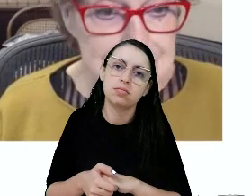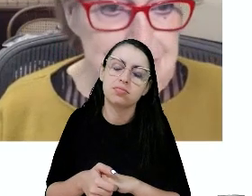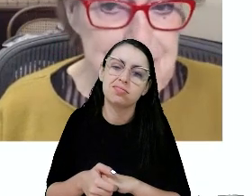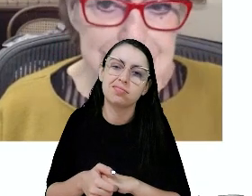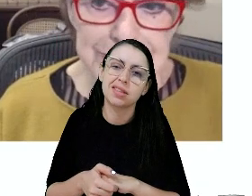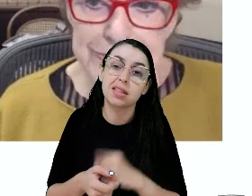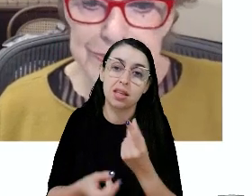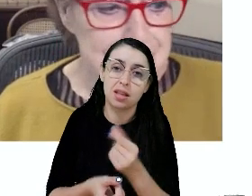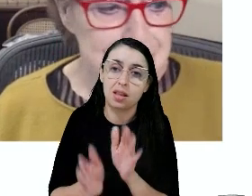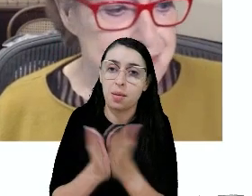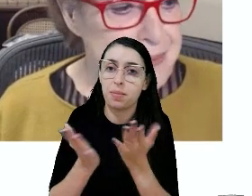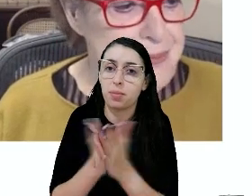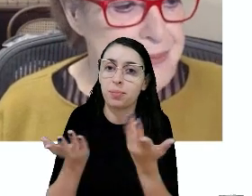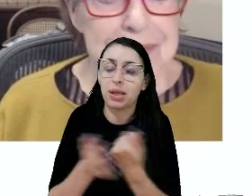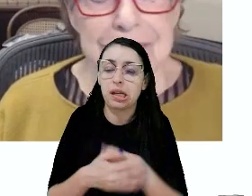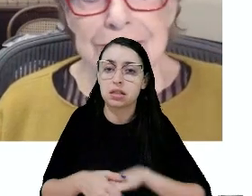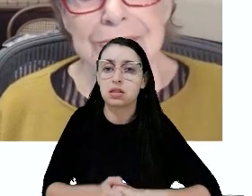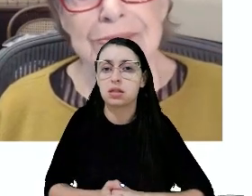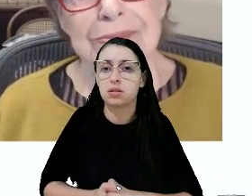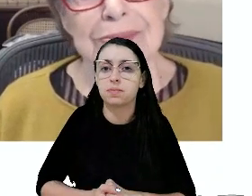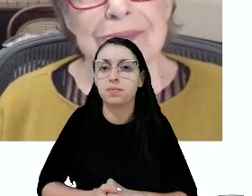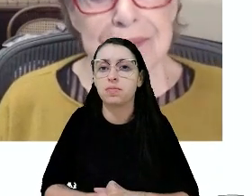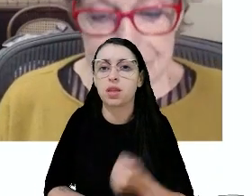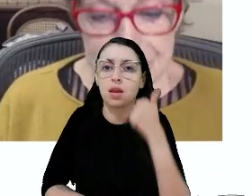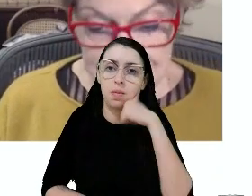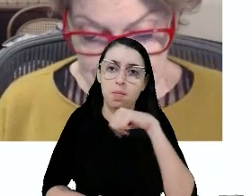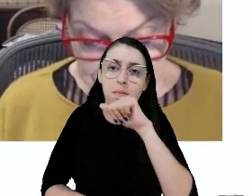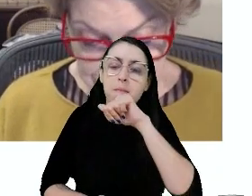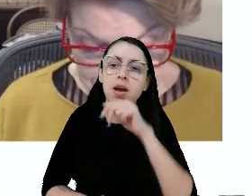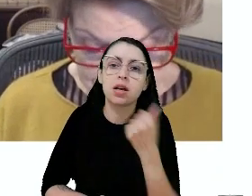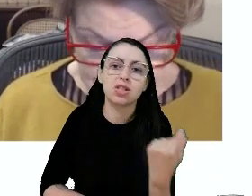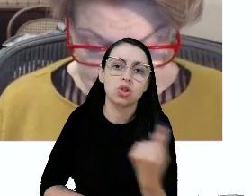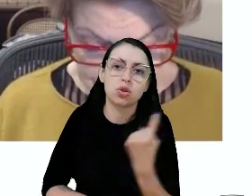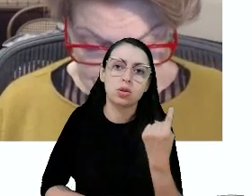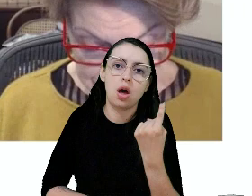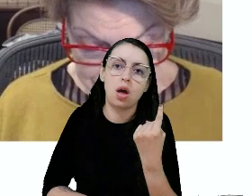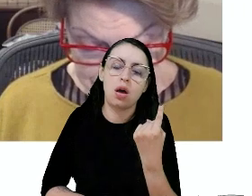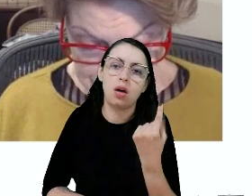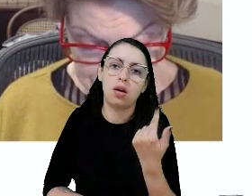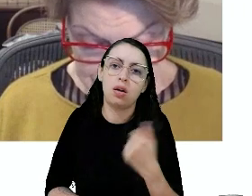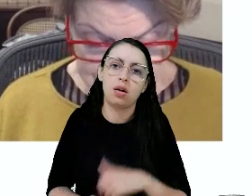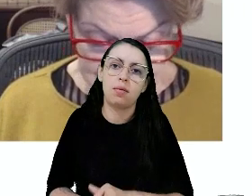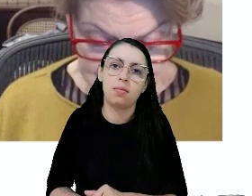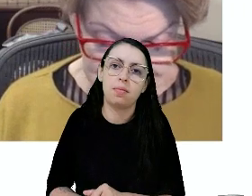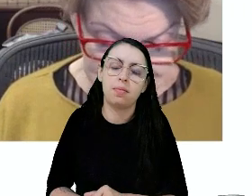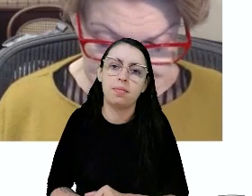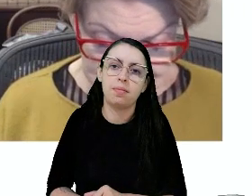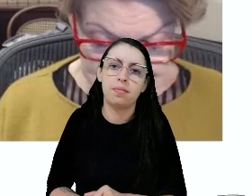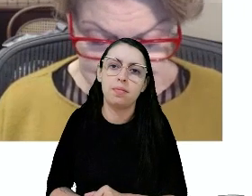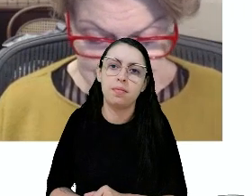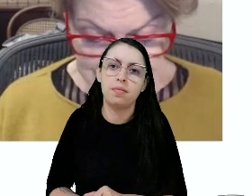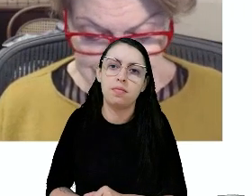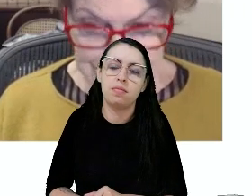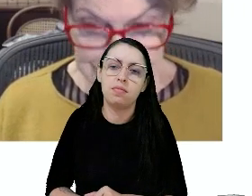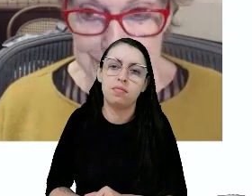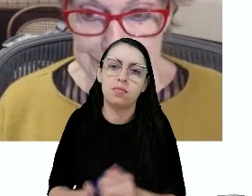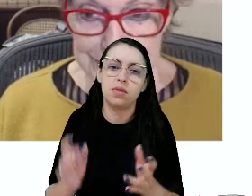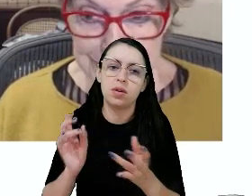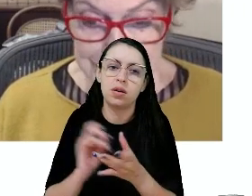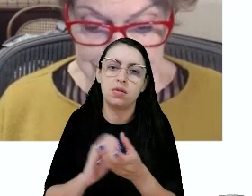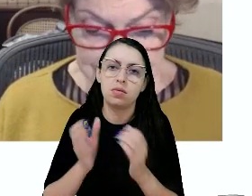num contexto de vulnerabilidade social, num contexto de mãe solo, num contexto de